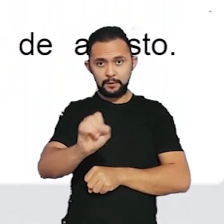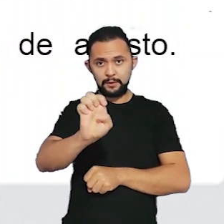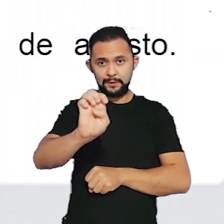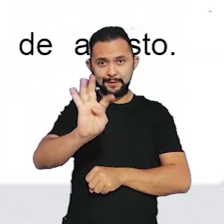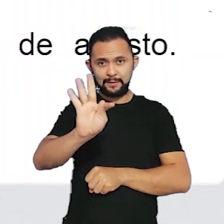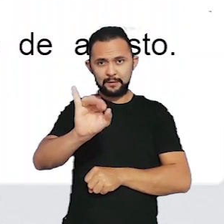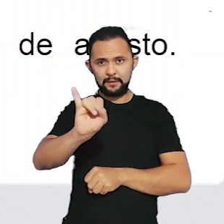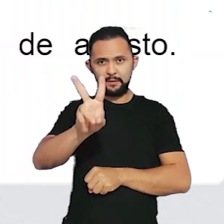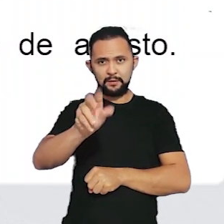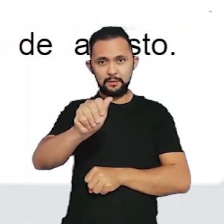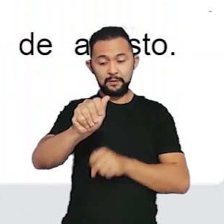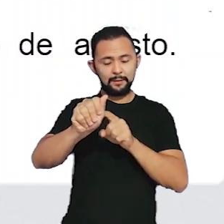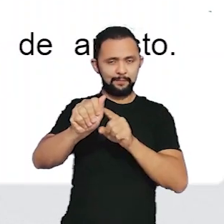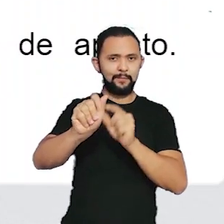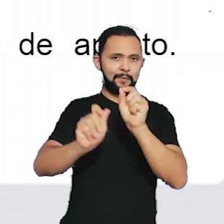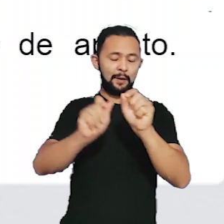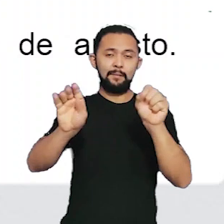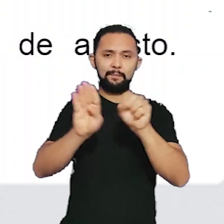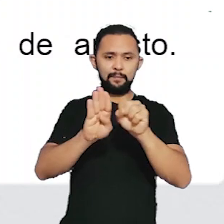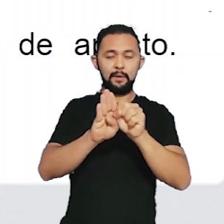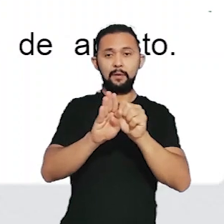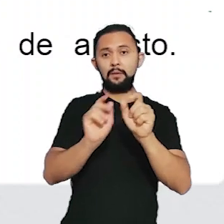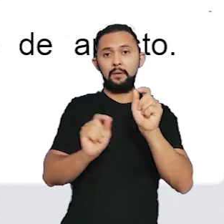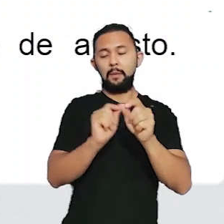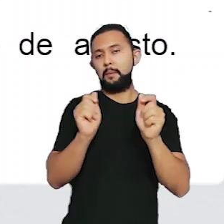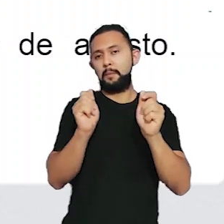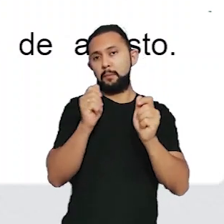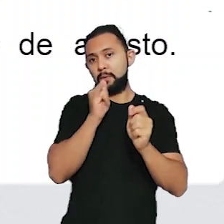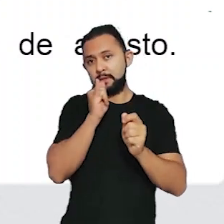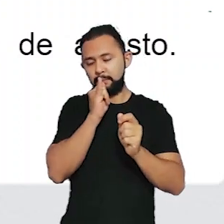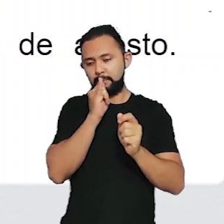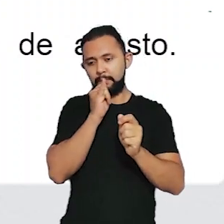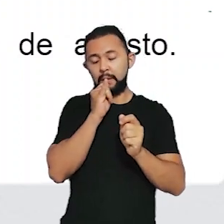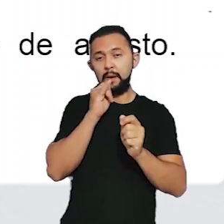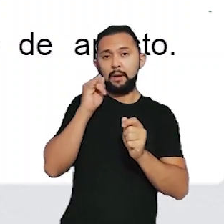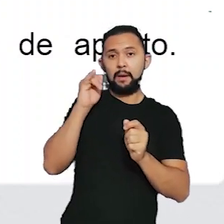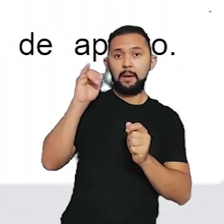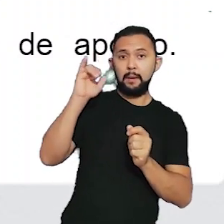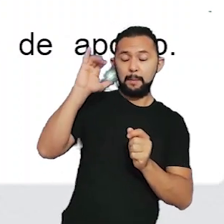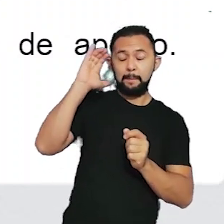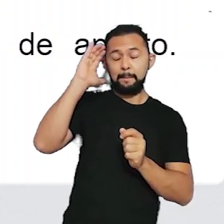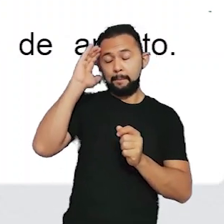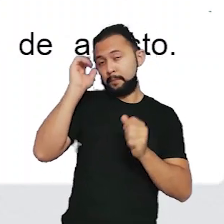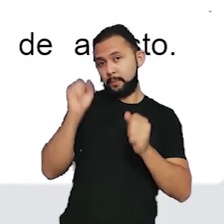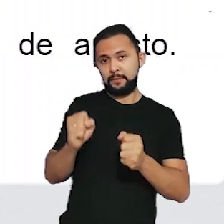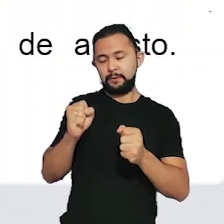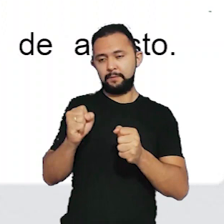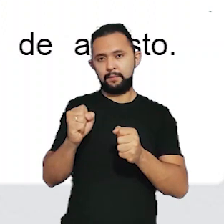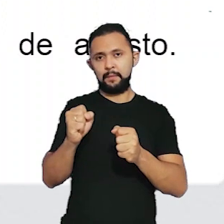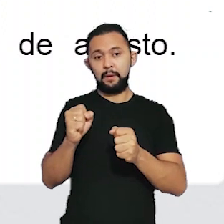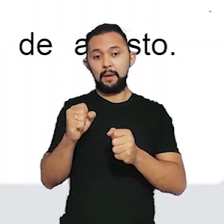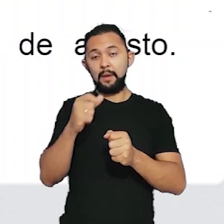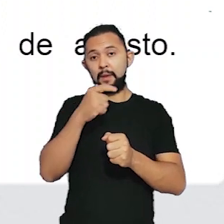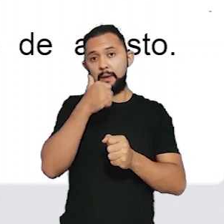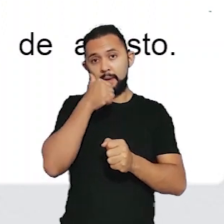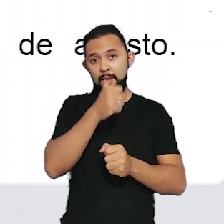O exemplo é provável que ela venha jantar, tá? Então, eu tenho um período composto, porque eu tenho as duas orações.